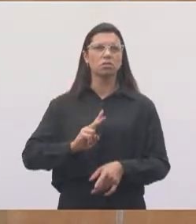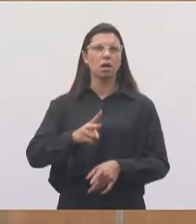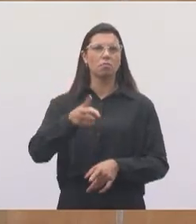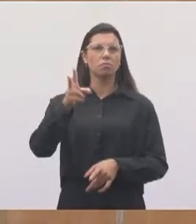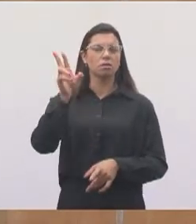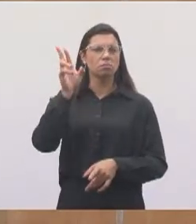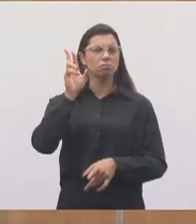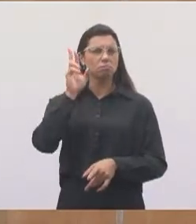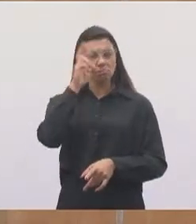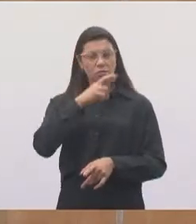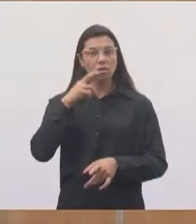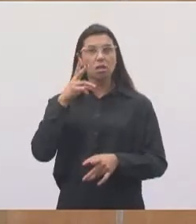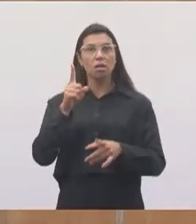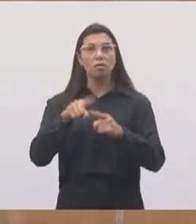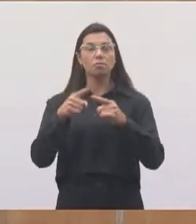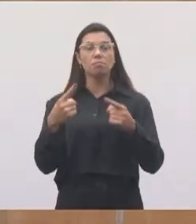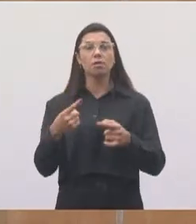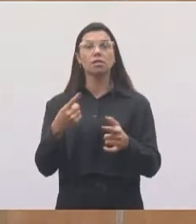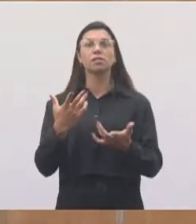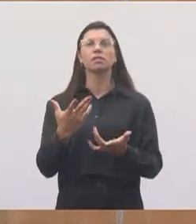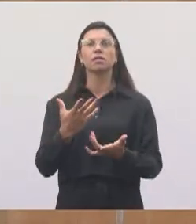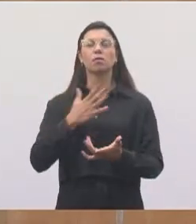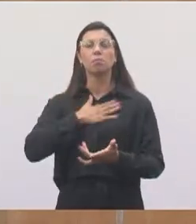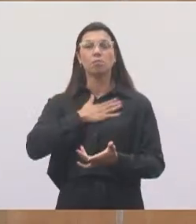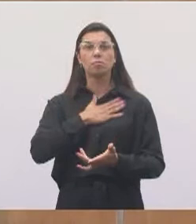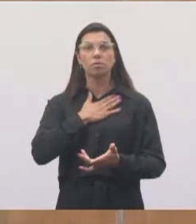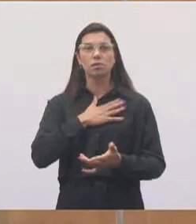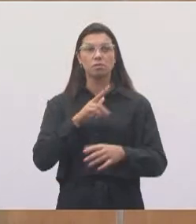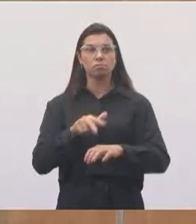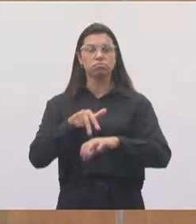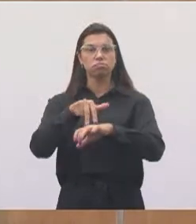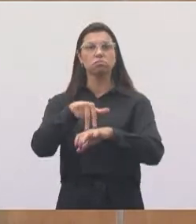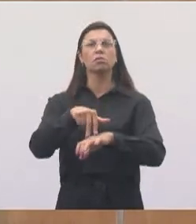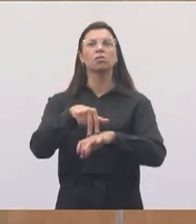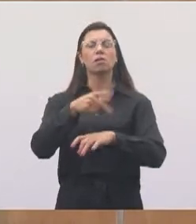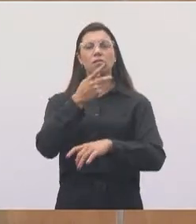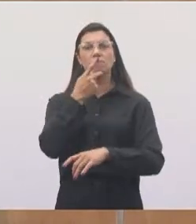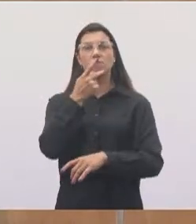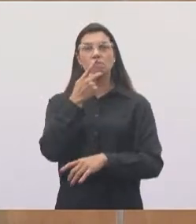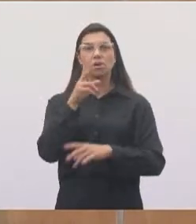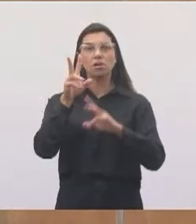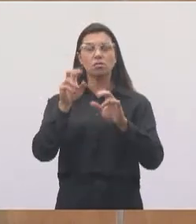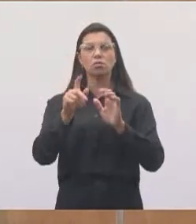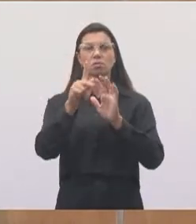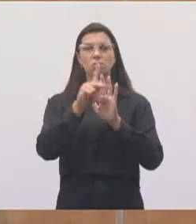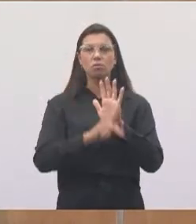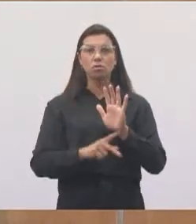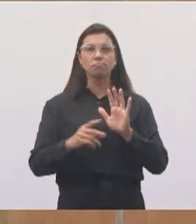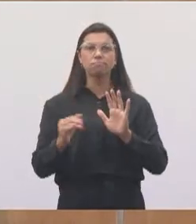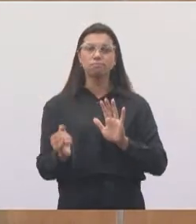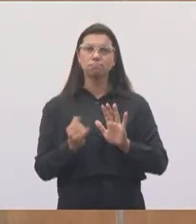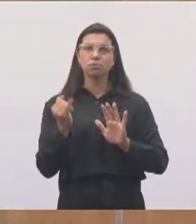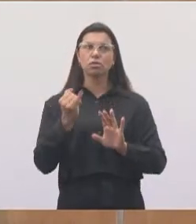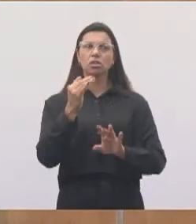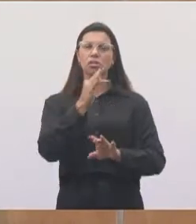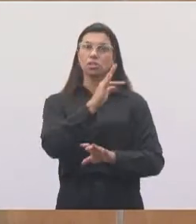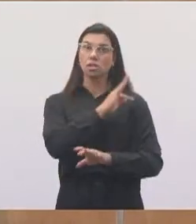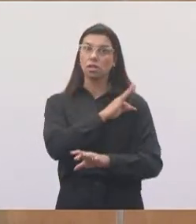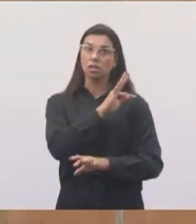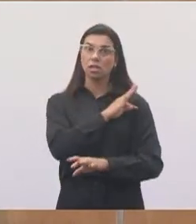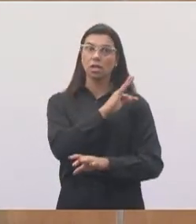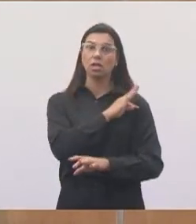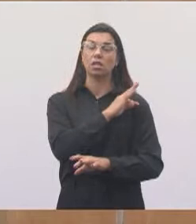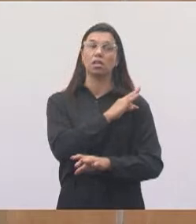lá e é uma satisfação muito grande poder subir nessa tribuna para falar de um projeto muito técnico,